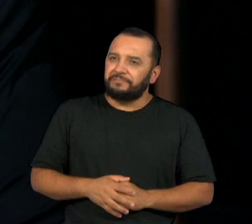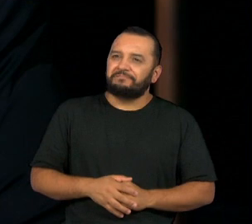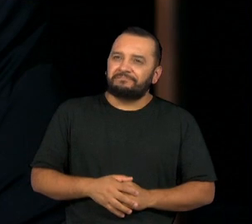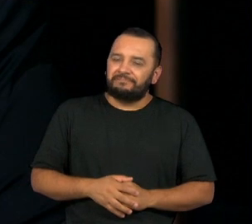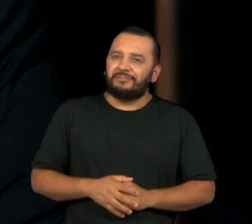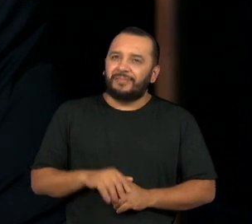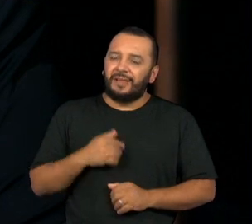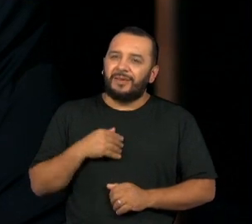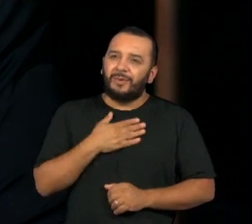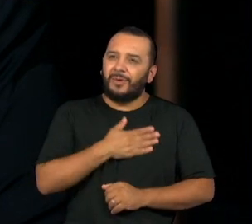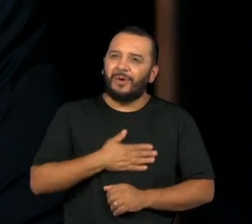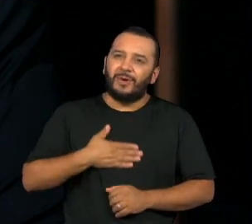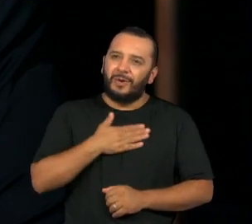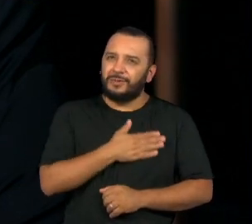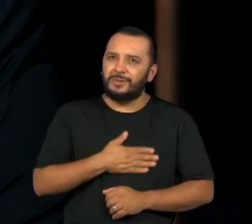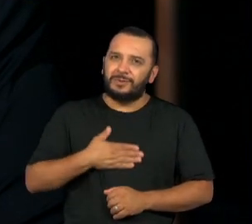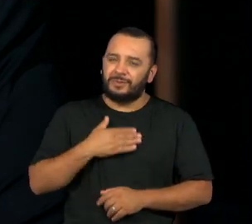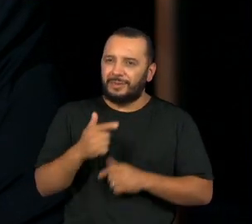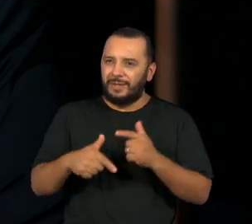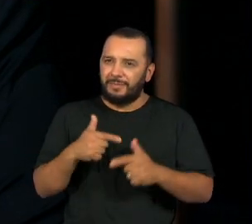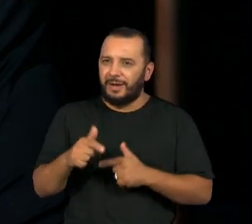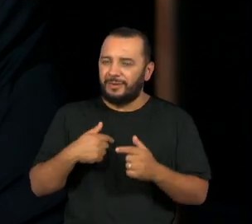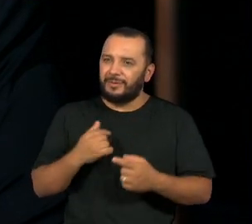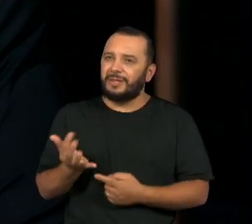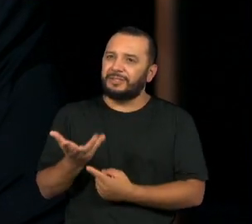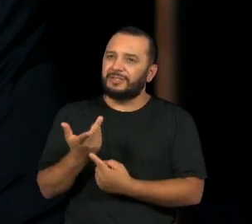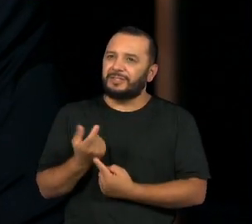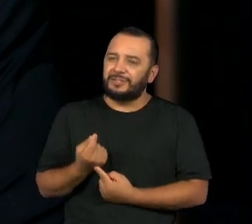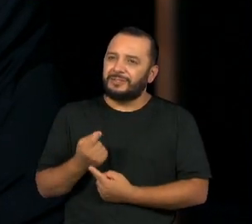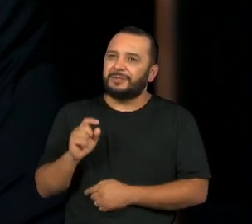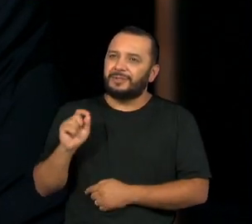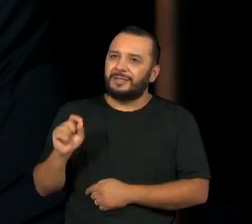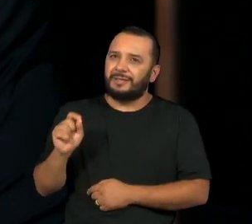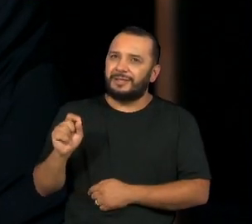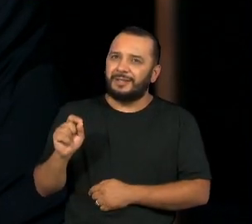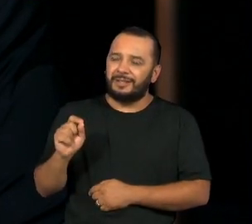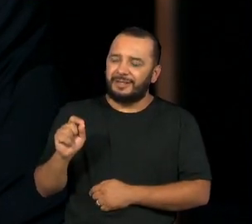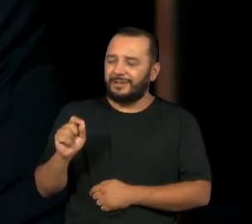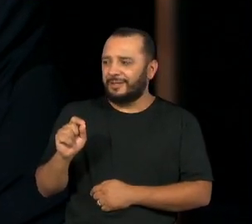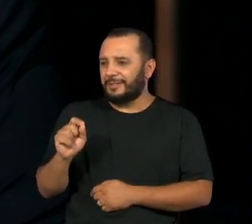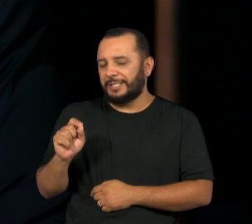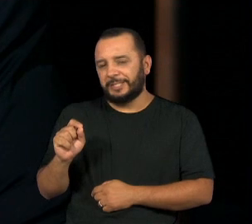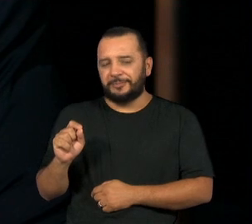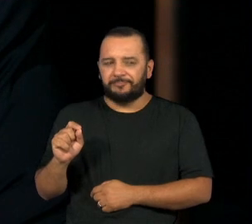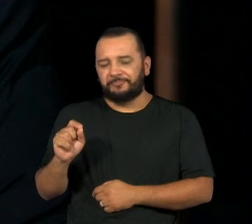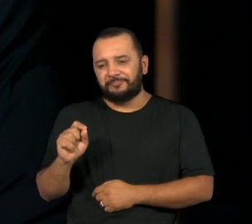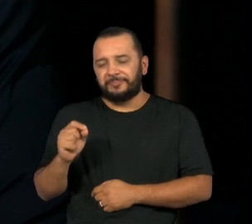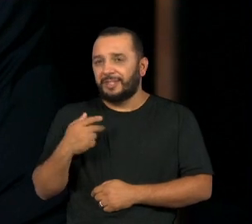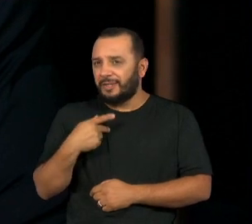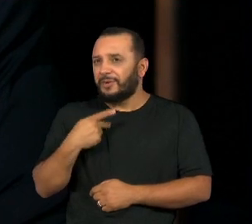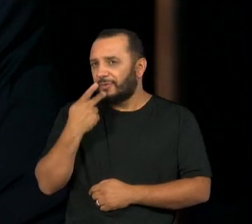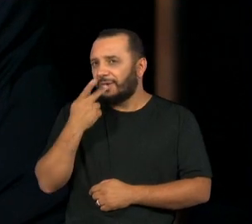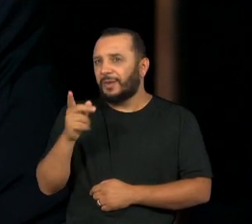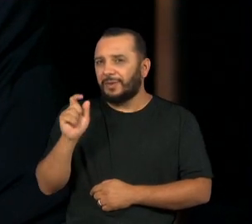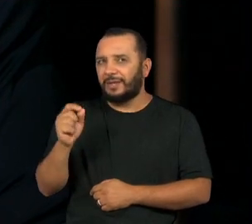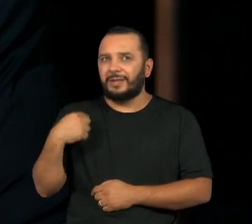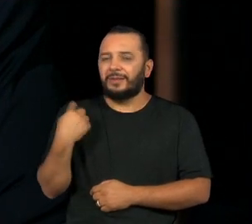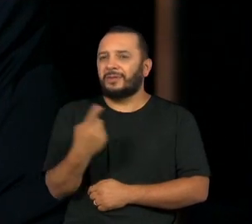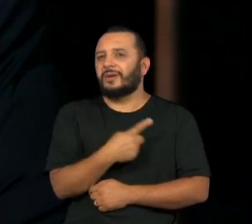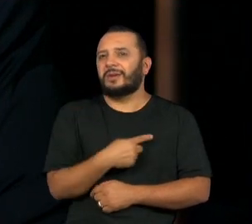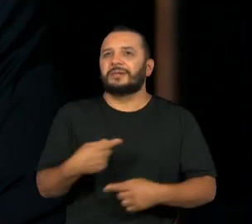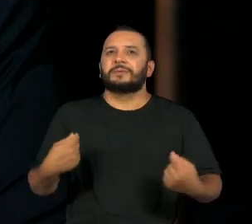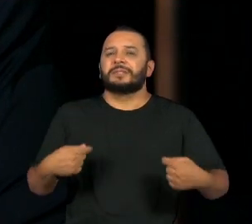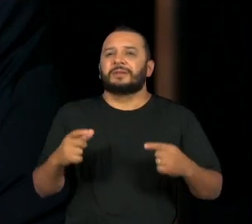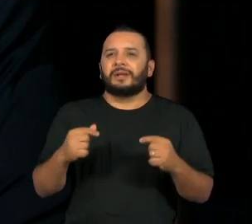da função do artista, que é assim, eu falo muito isso, assim, a gente tem que,